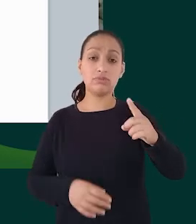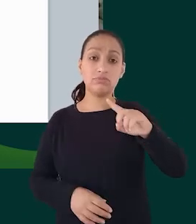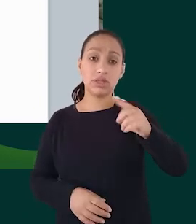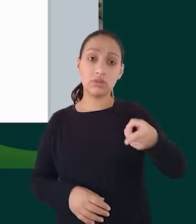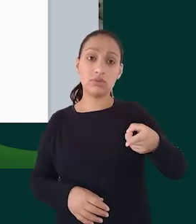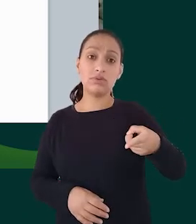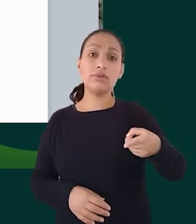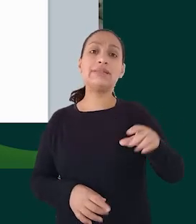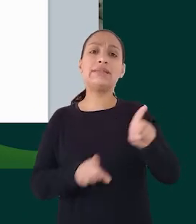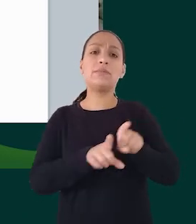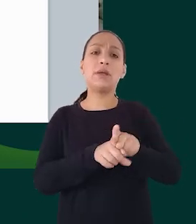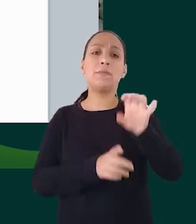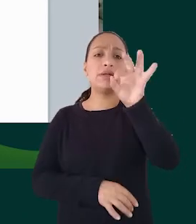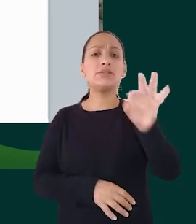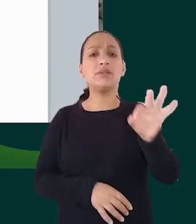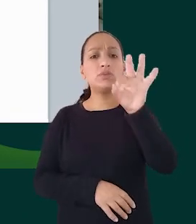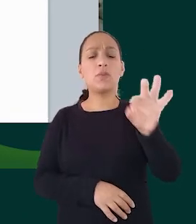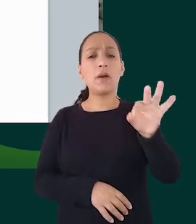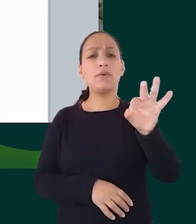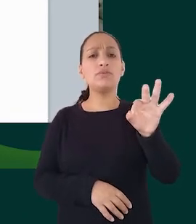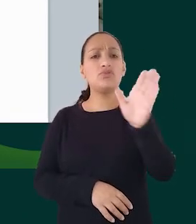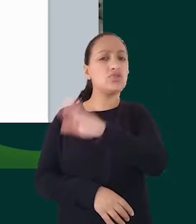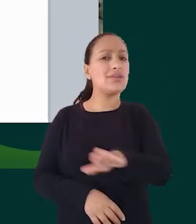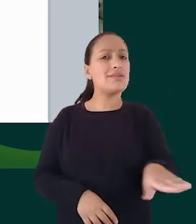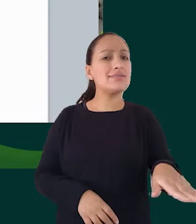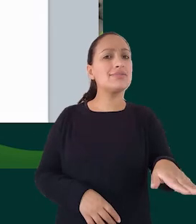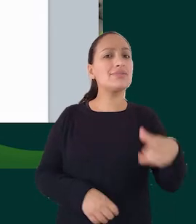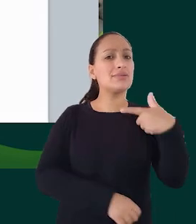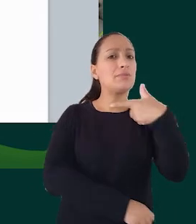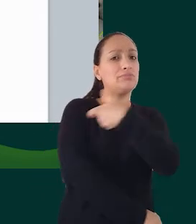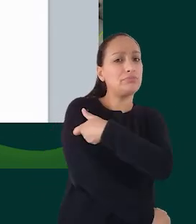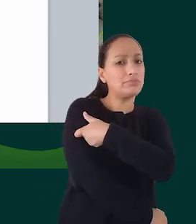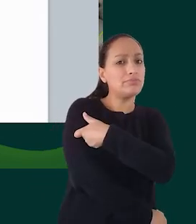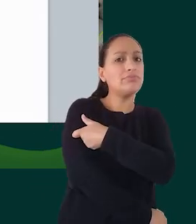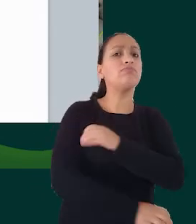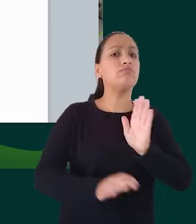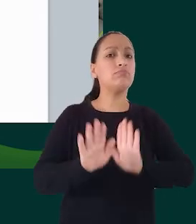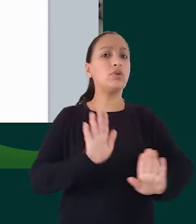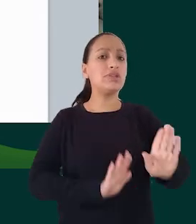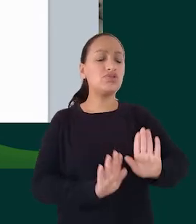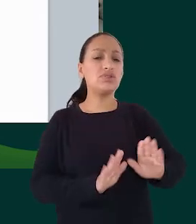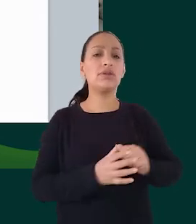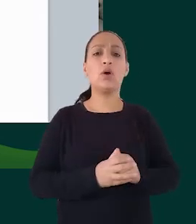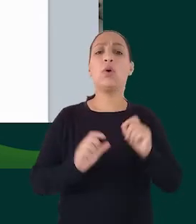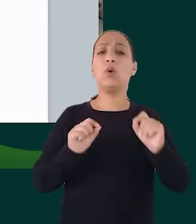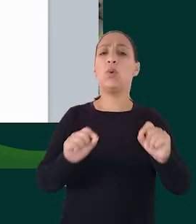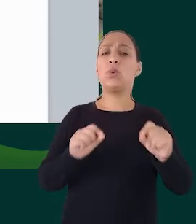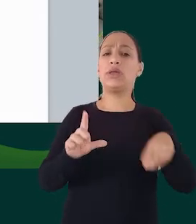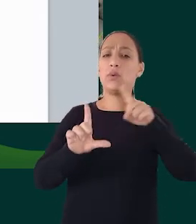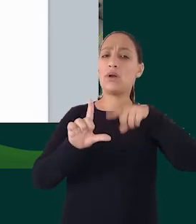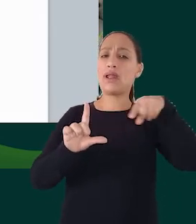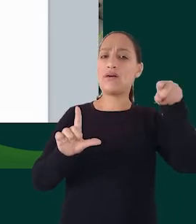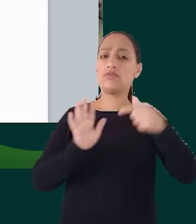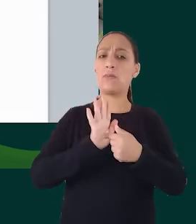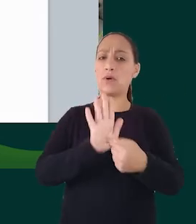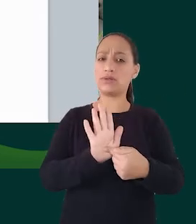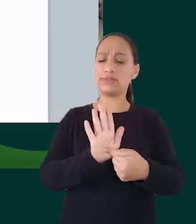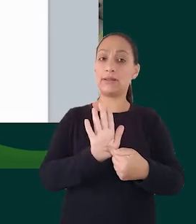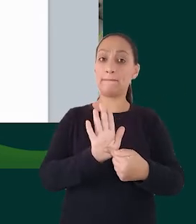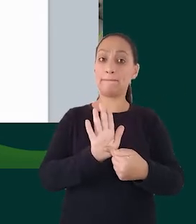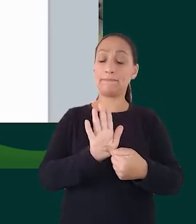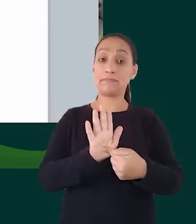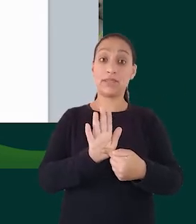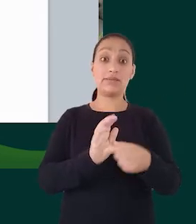percentual de crianças foram imunizadas. O que que o gráfico diz para a gente? O gráfico diz para a gente que quanto